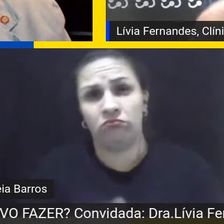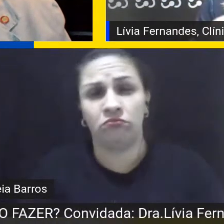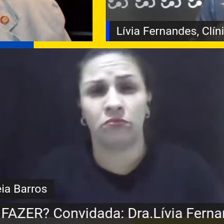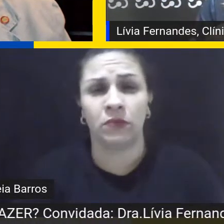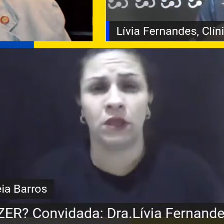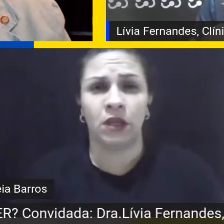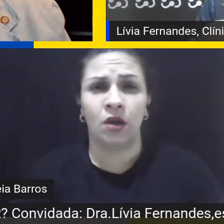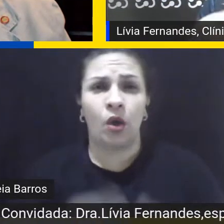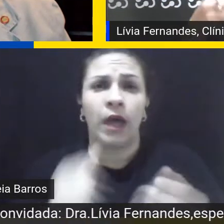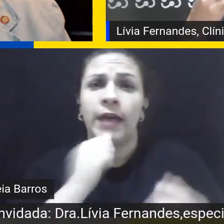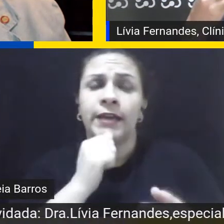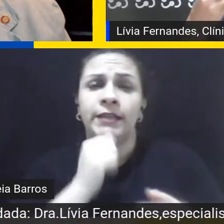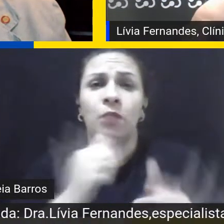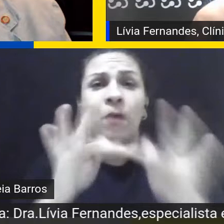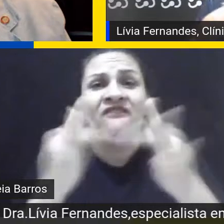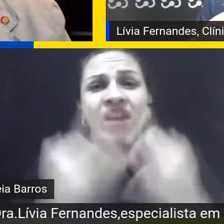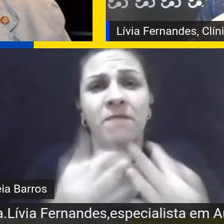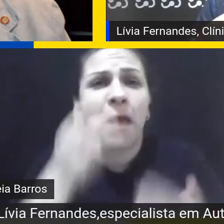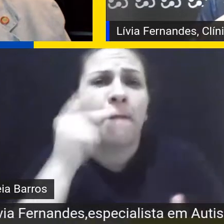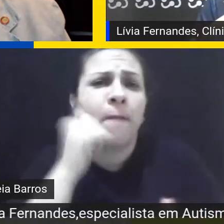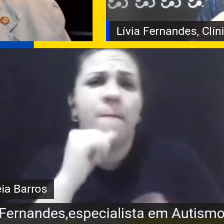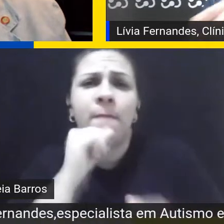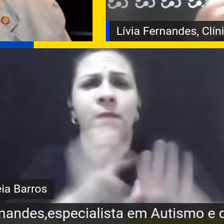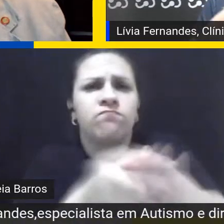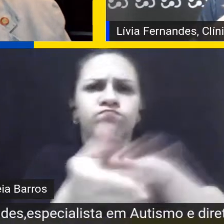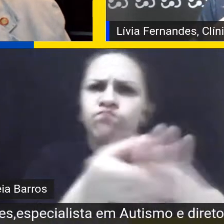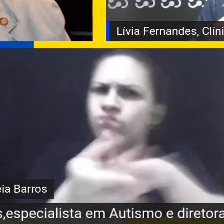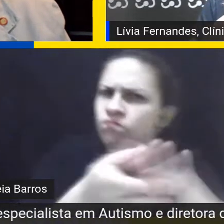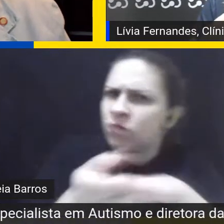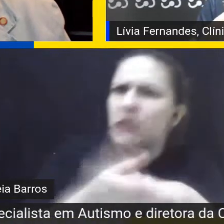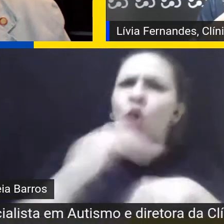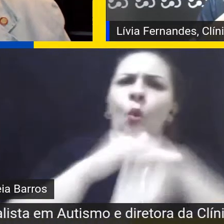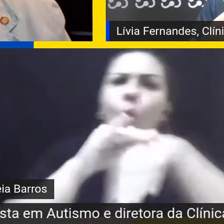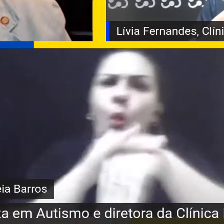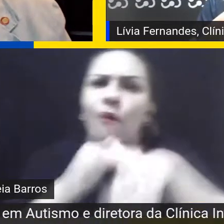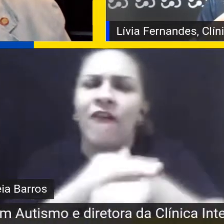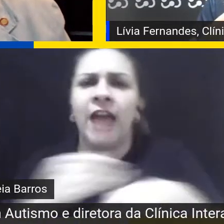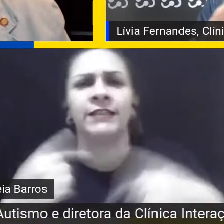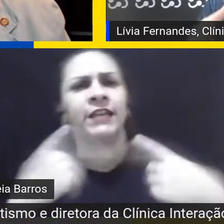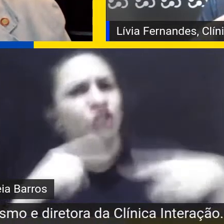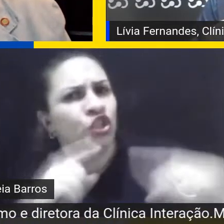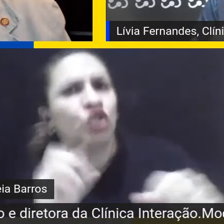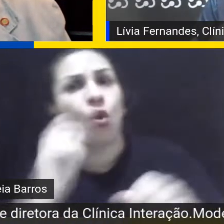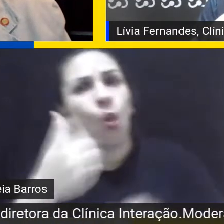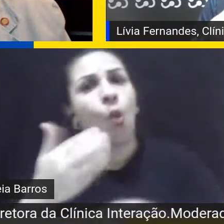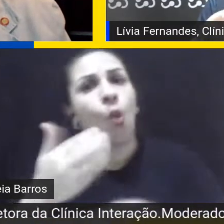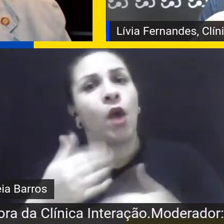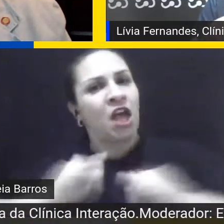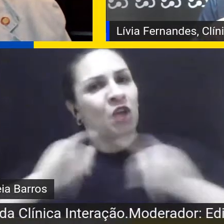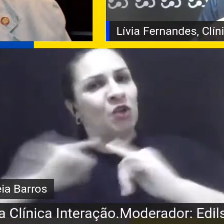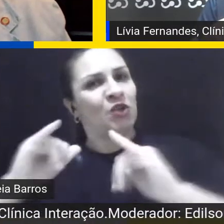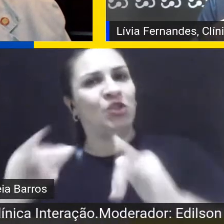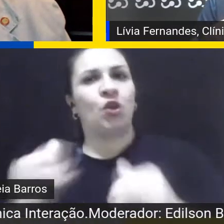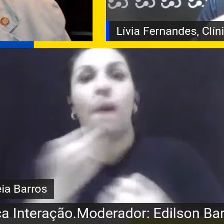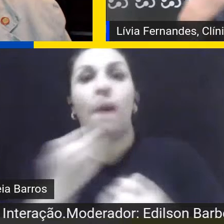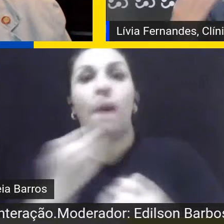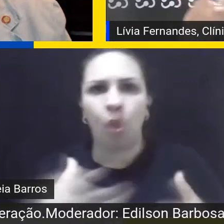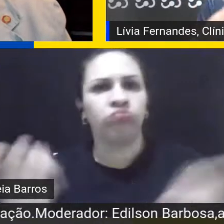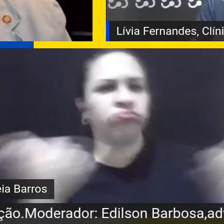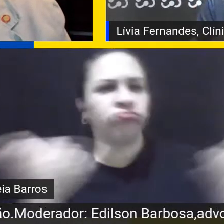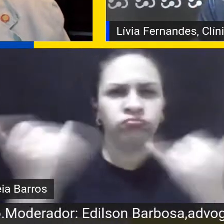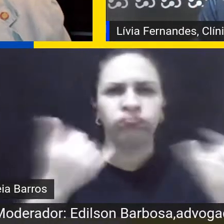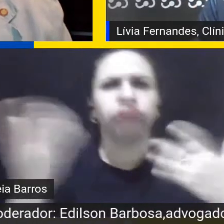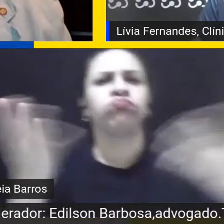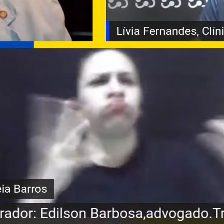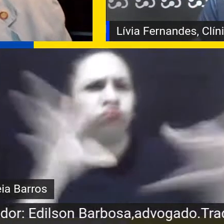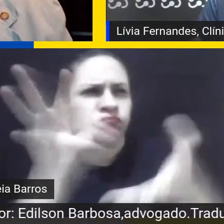orientações de pais também, escutando que os pais, as críticas, porque as críticas elas são super importantes para que a gente